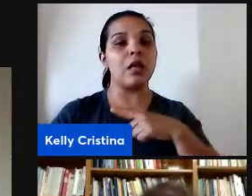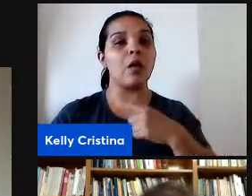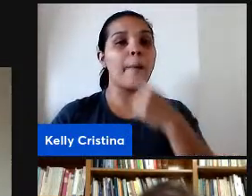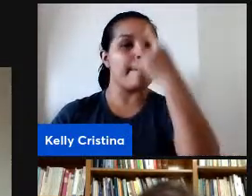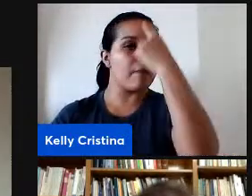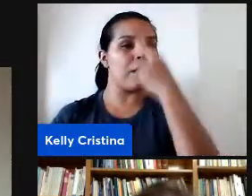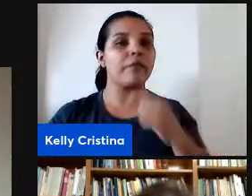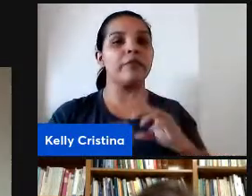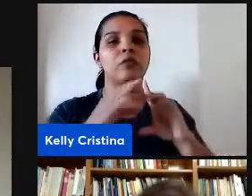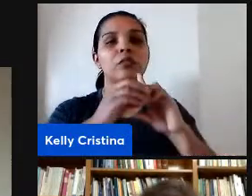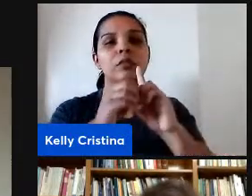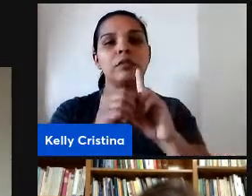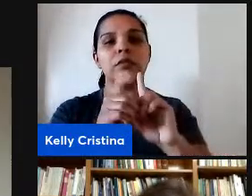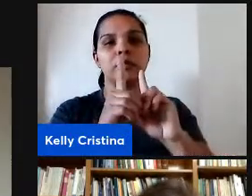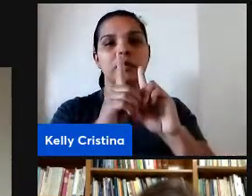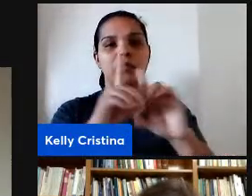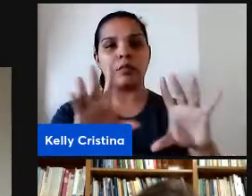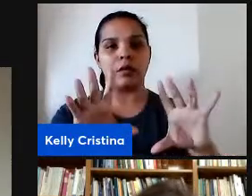né?